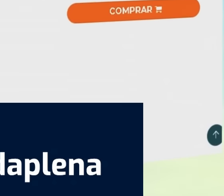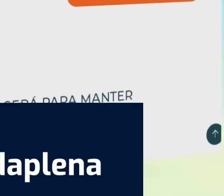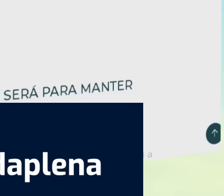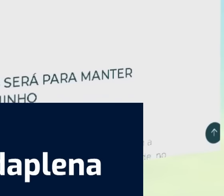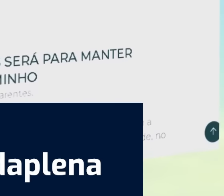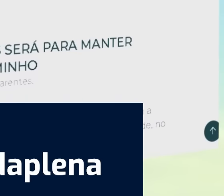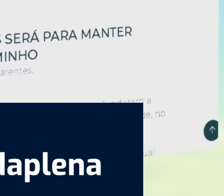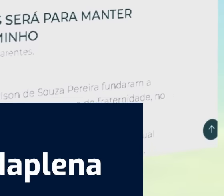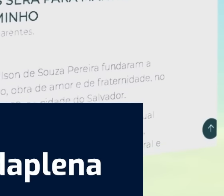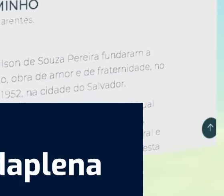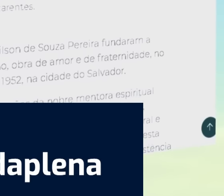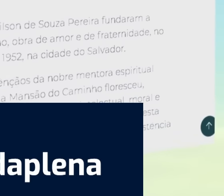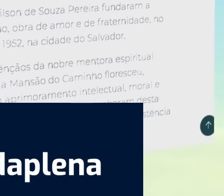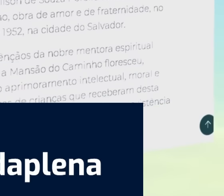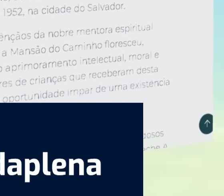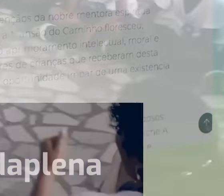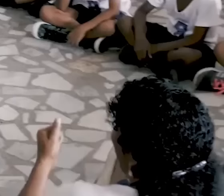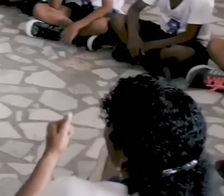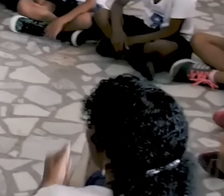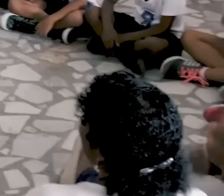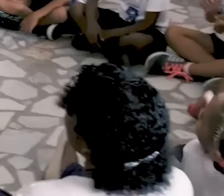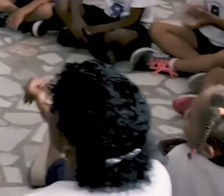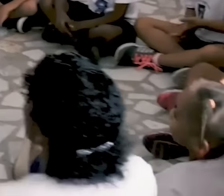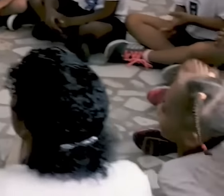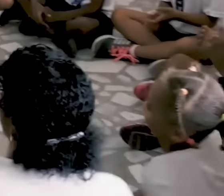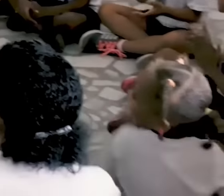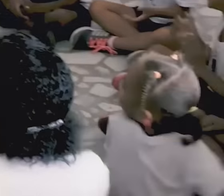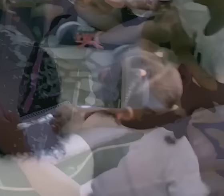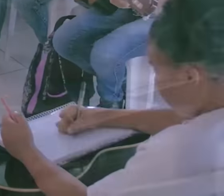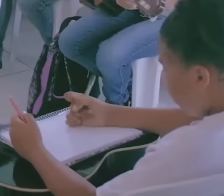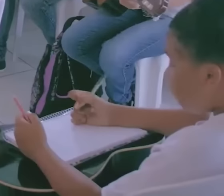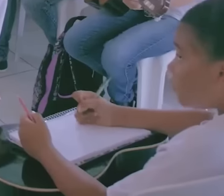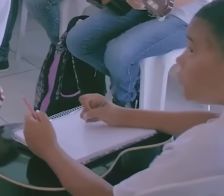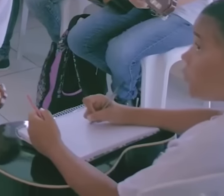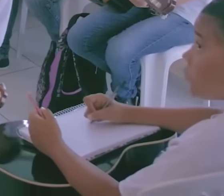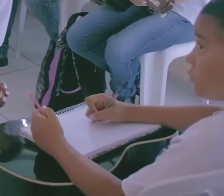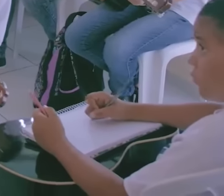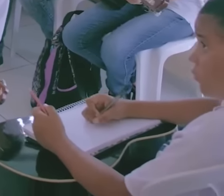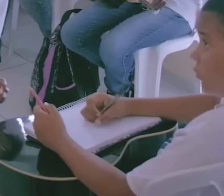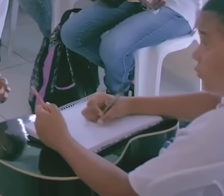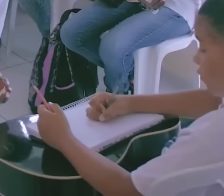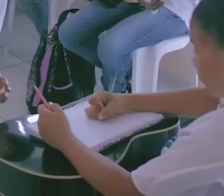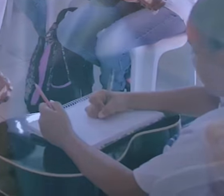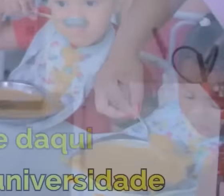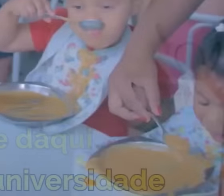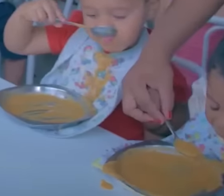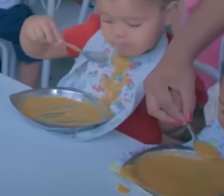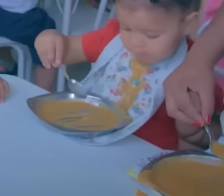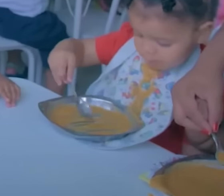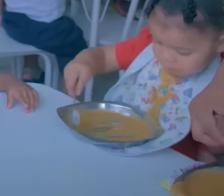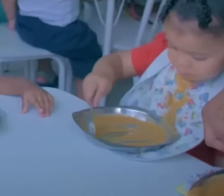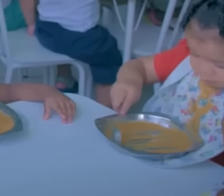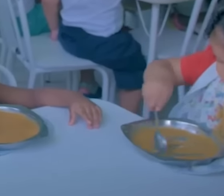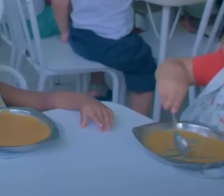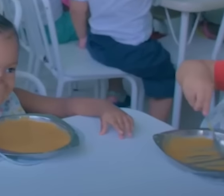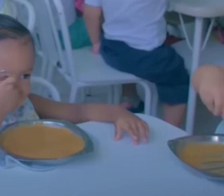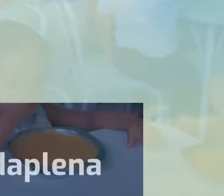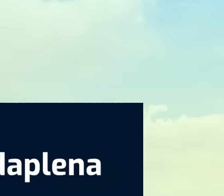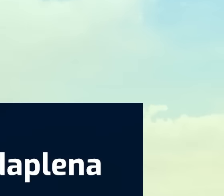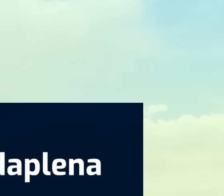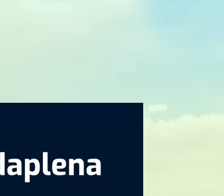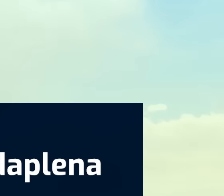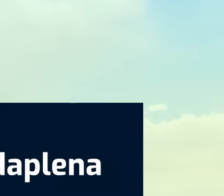.com.br Barra Vida Plena Toda a renda Será revertida Para as obras sociais Mansão